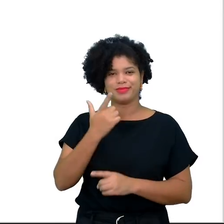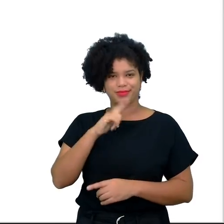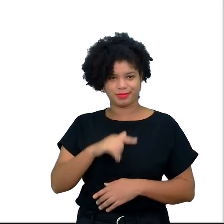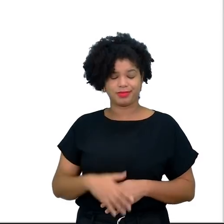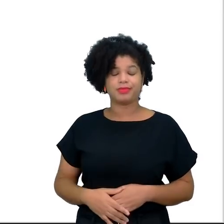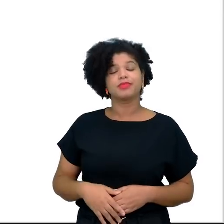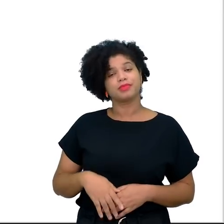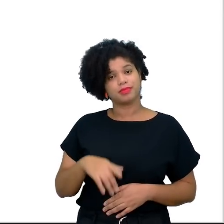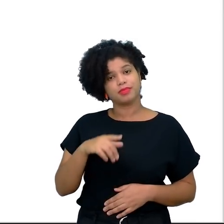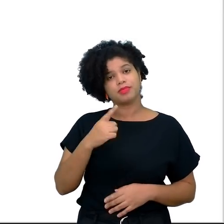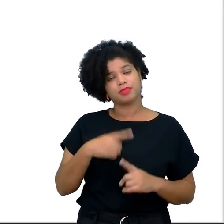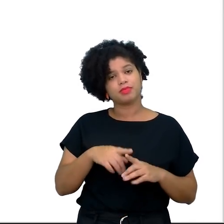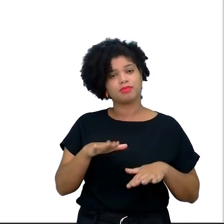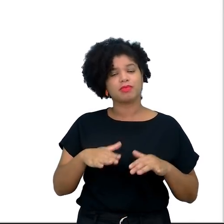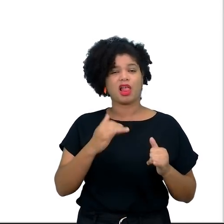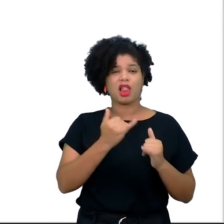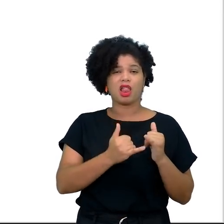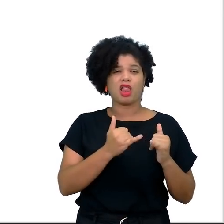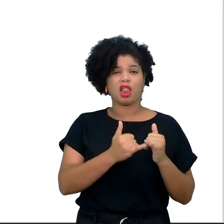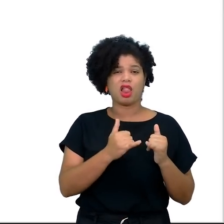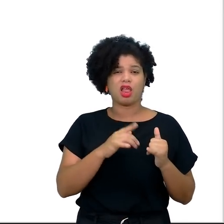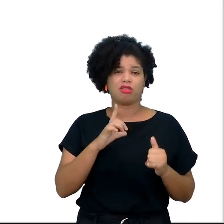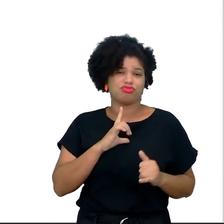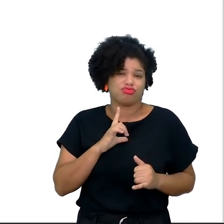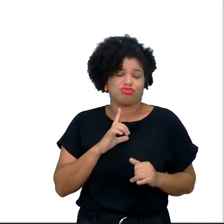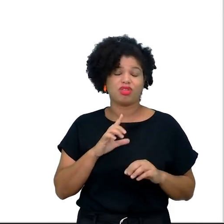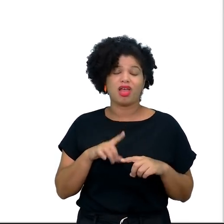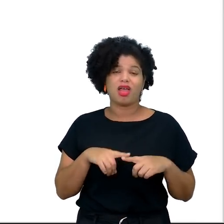uma das partes e o todo,